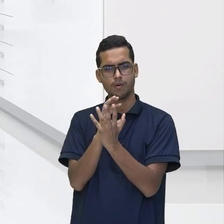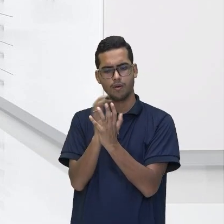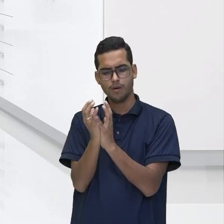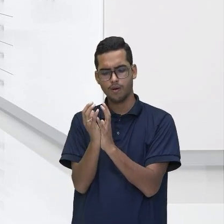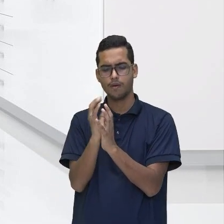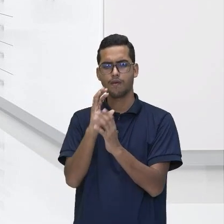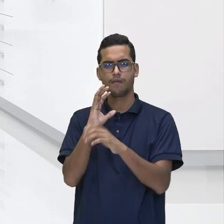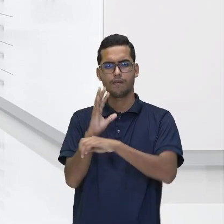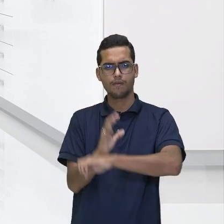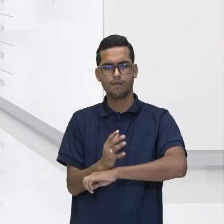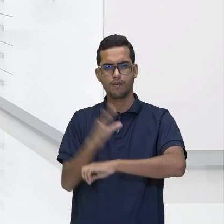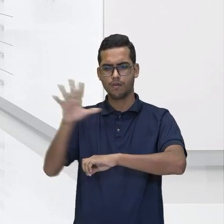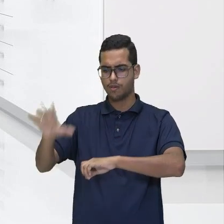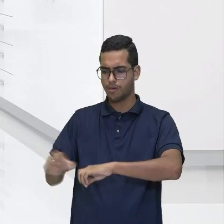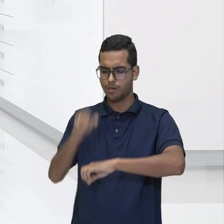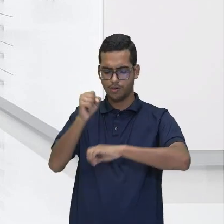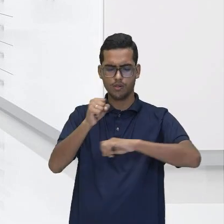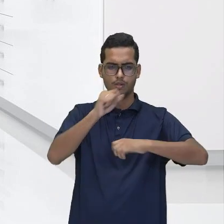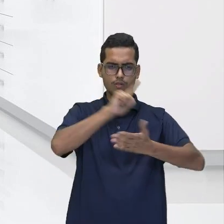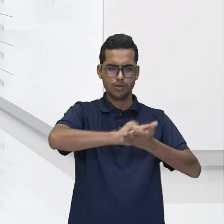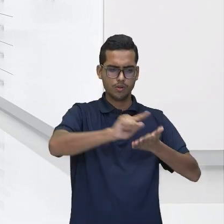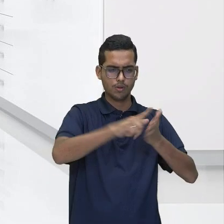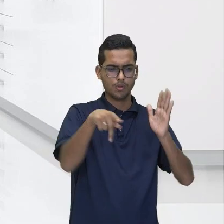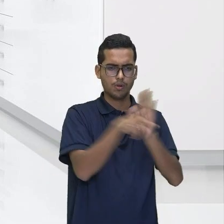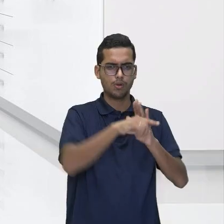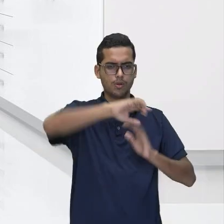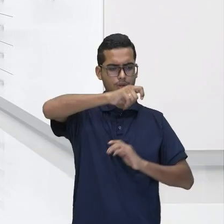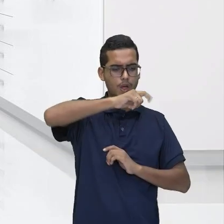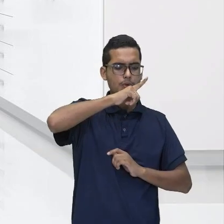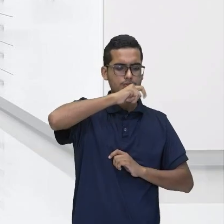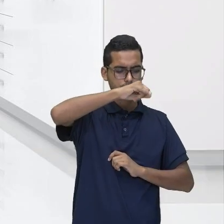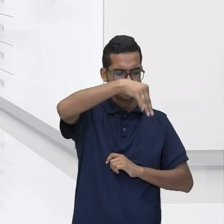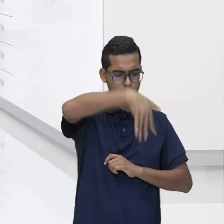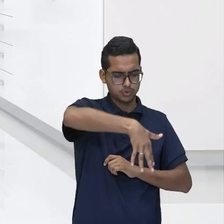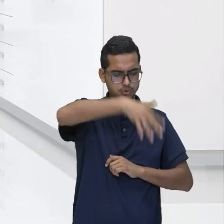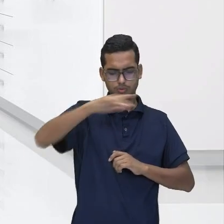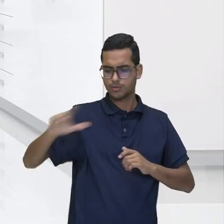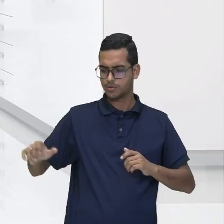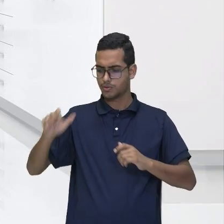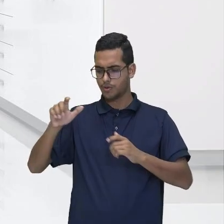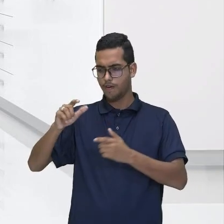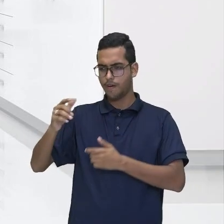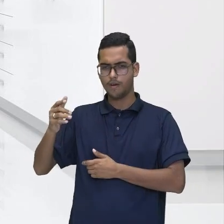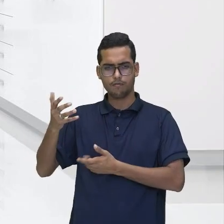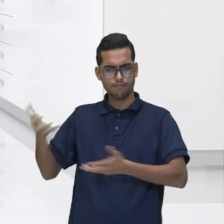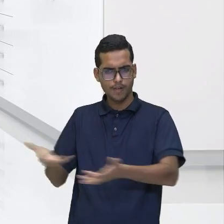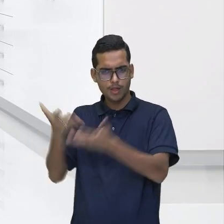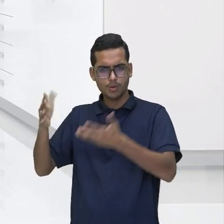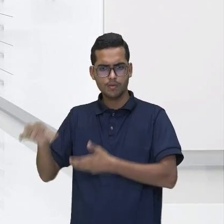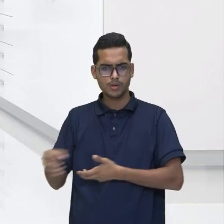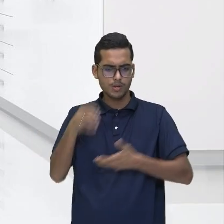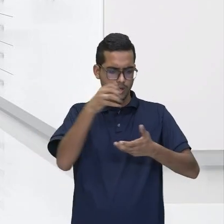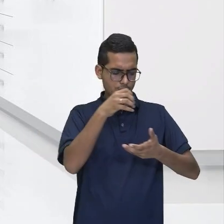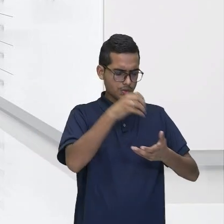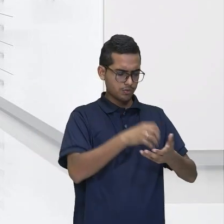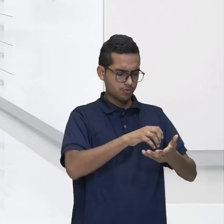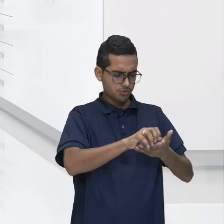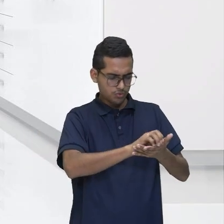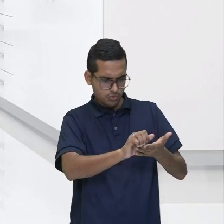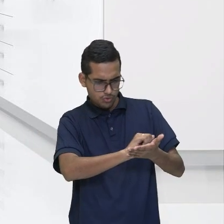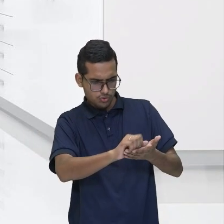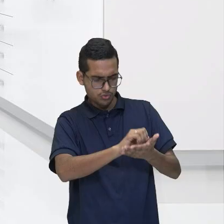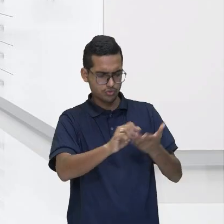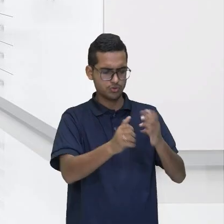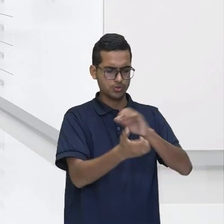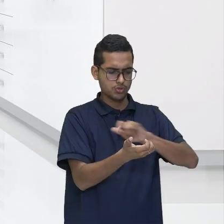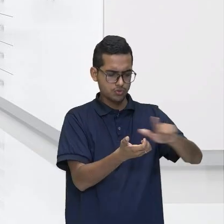lavagem ali na pia não é suficiente para a limpeza, para a retirada desses cistos de amebas.